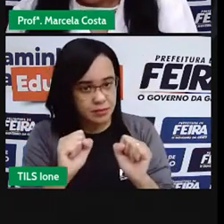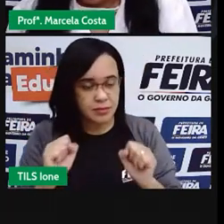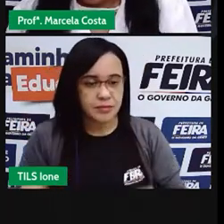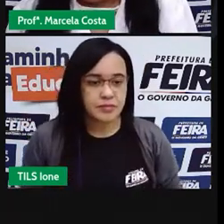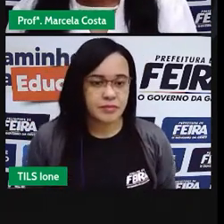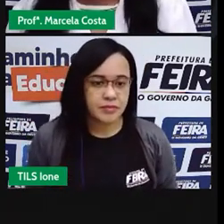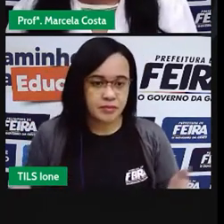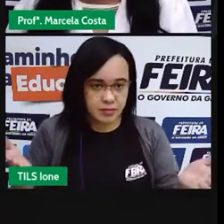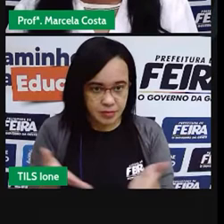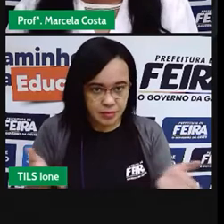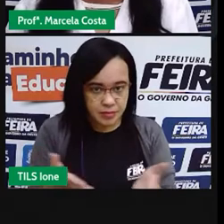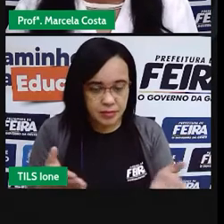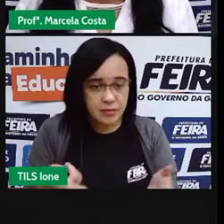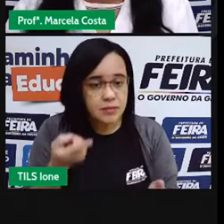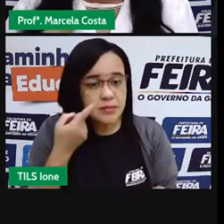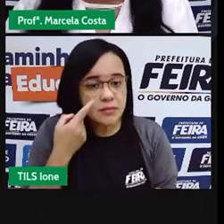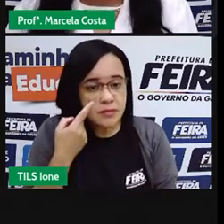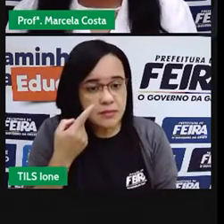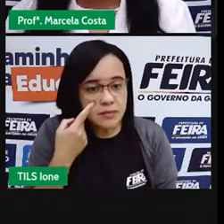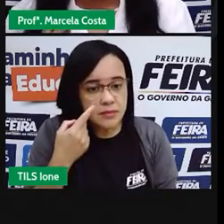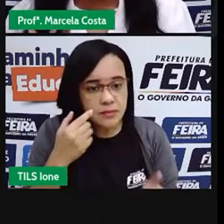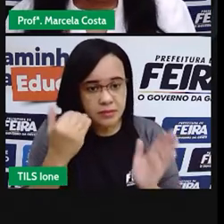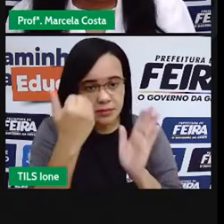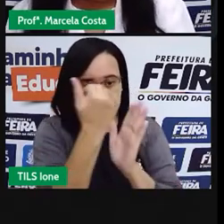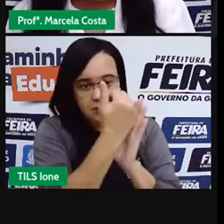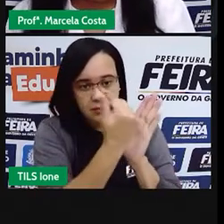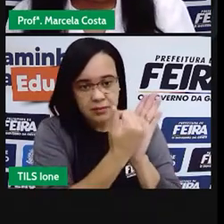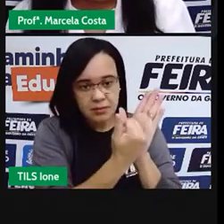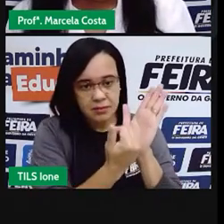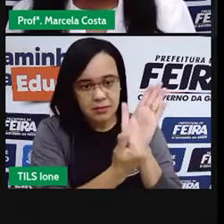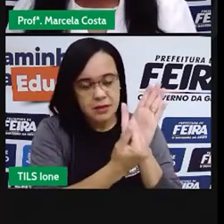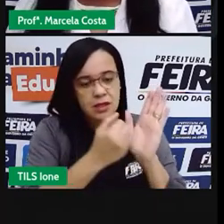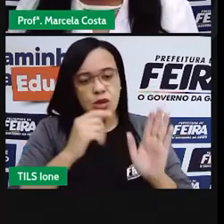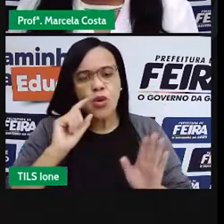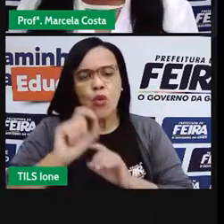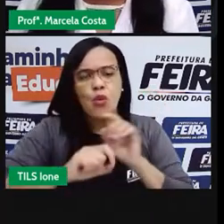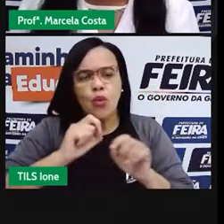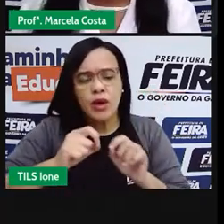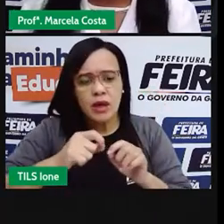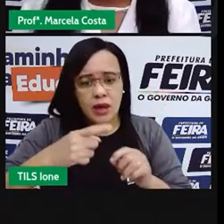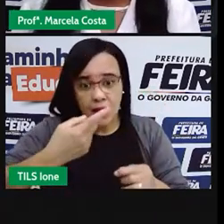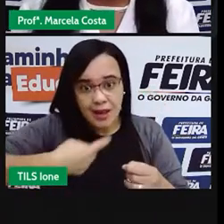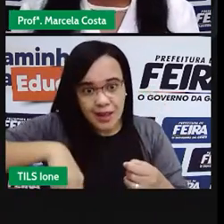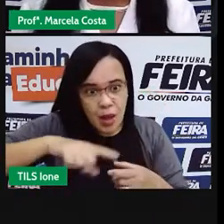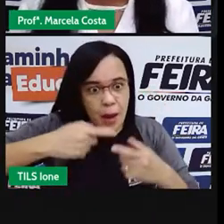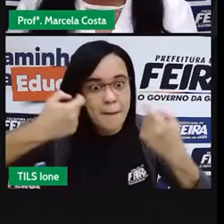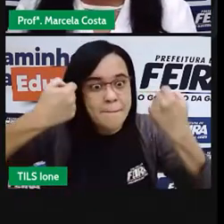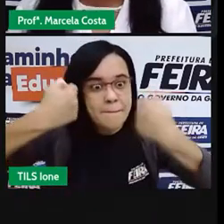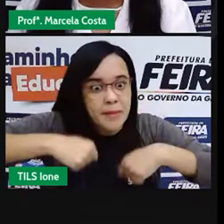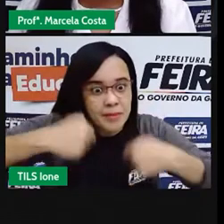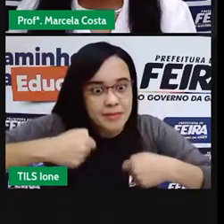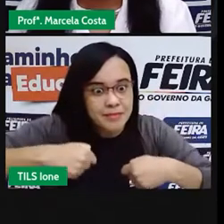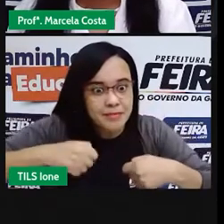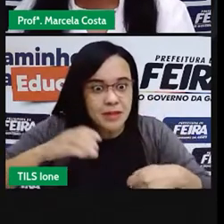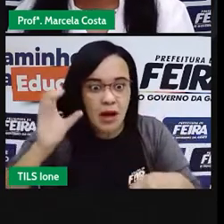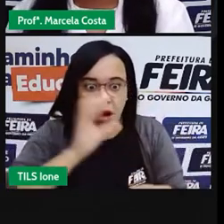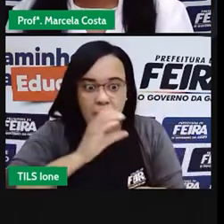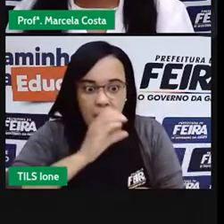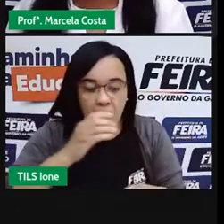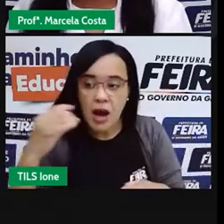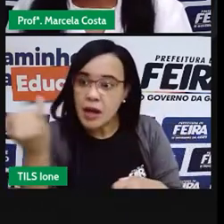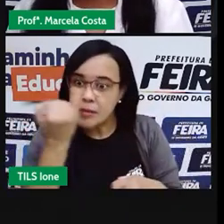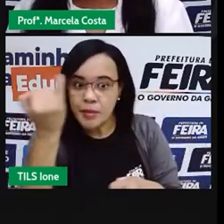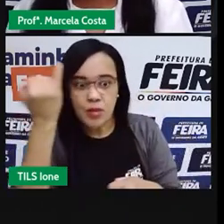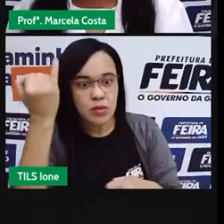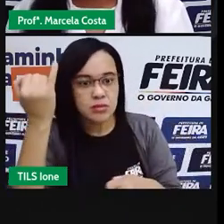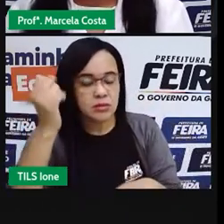E agora a gente vai ver a lista o que eu preciso, que é uma necessidade, é urgente, não